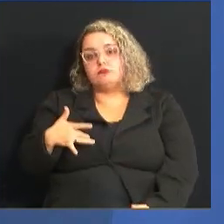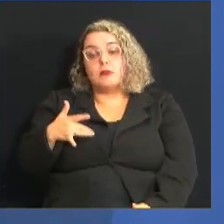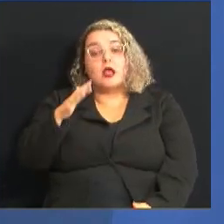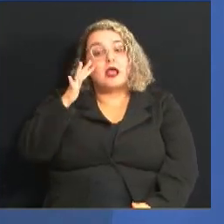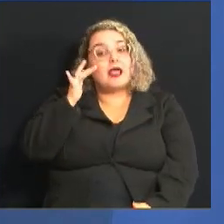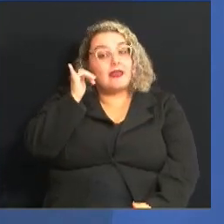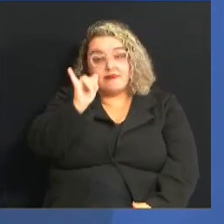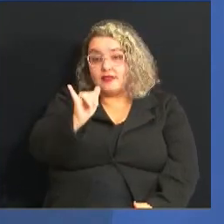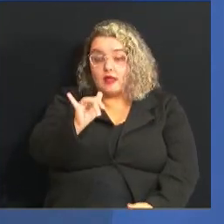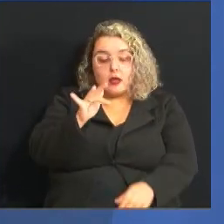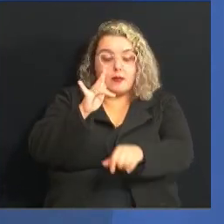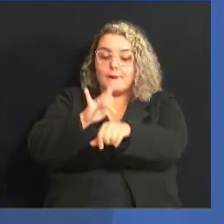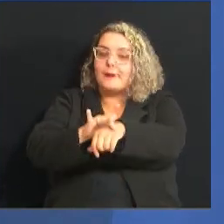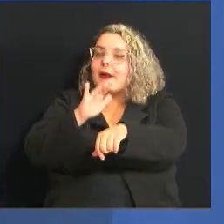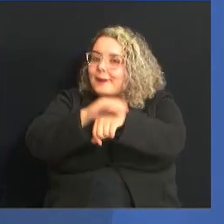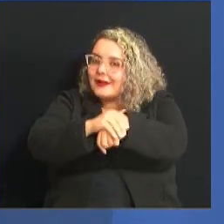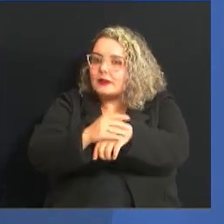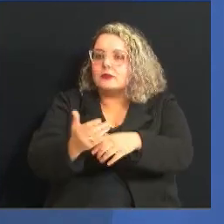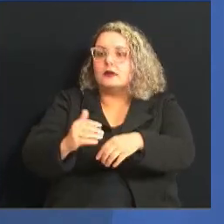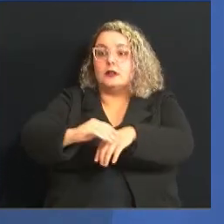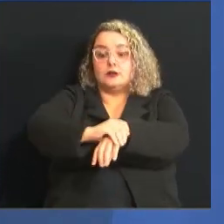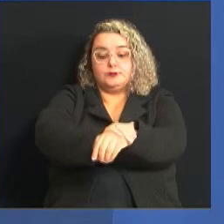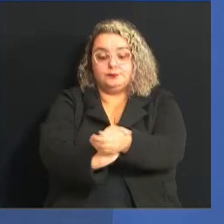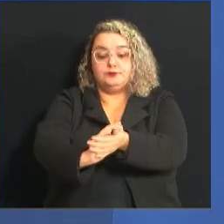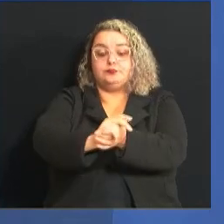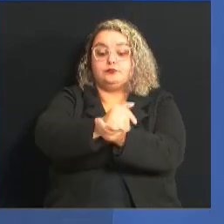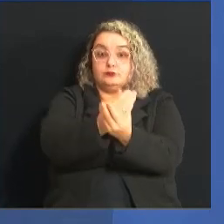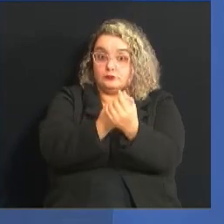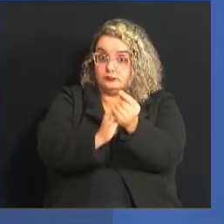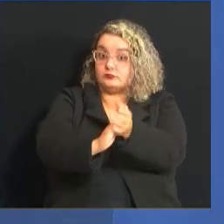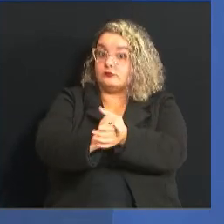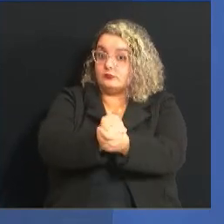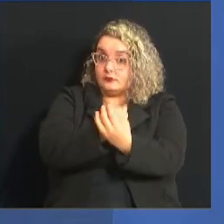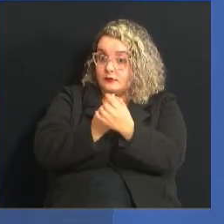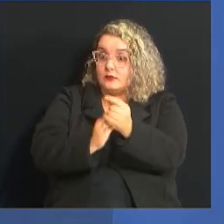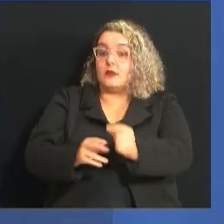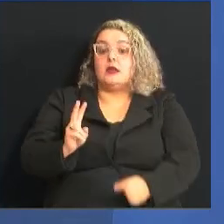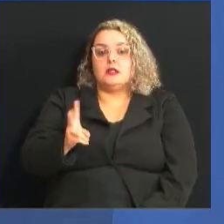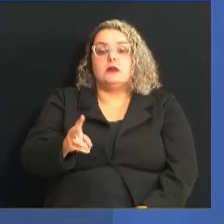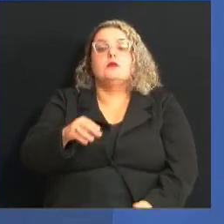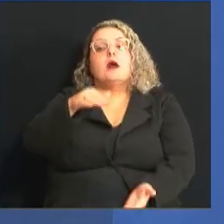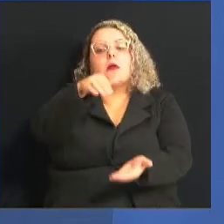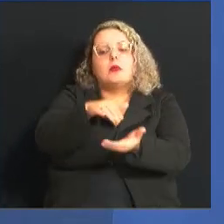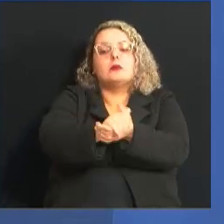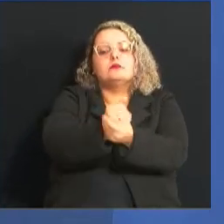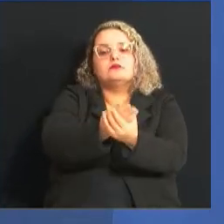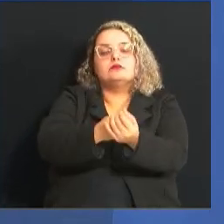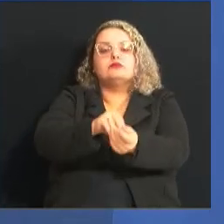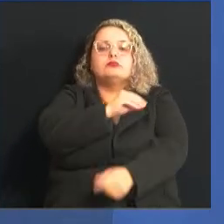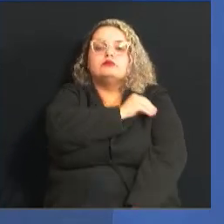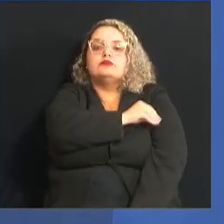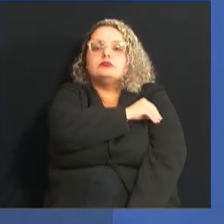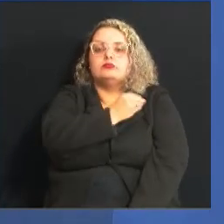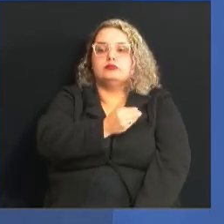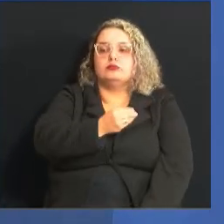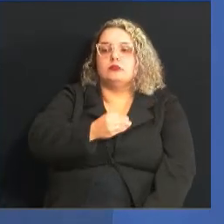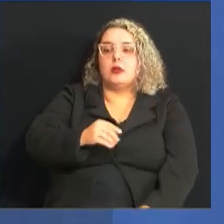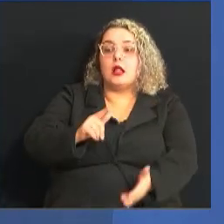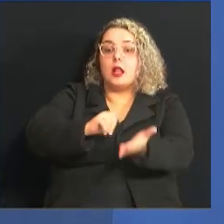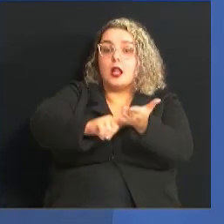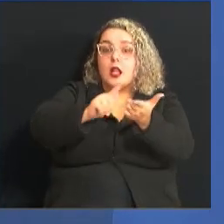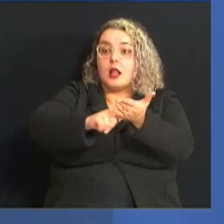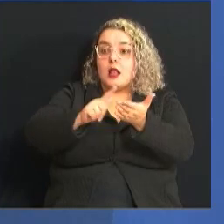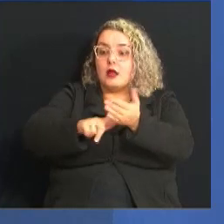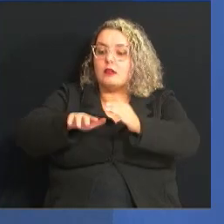lesões, lavar com frequência as mãos e também usar álcool em gel, limpar as superfícies de